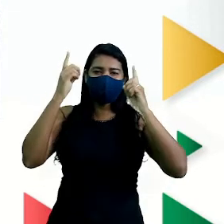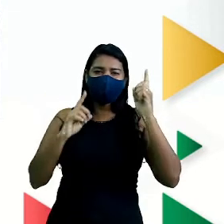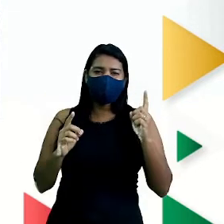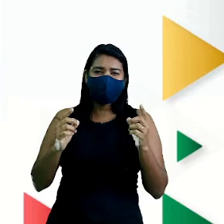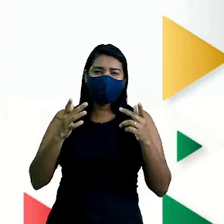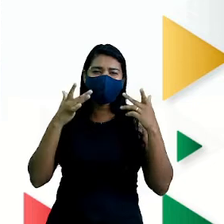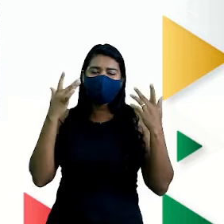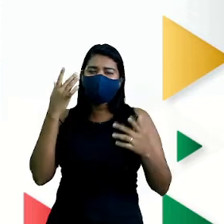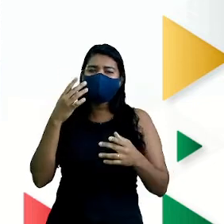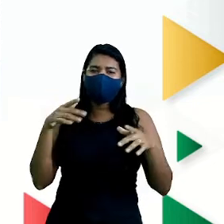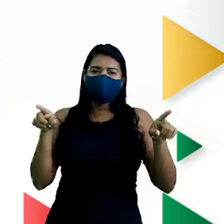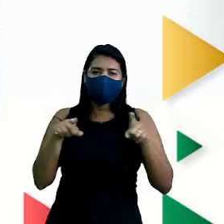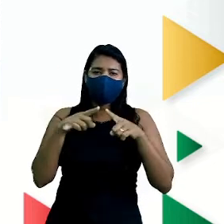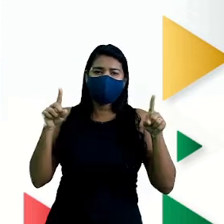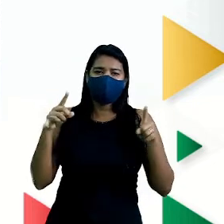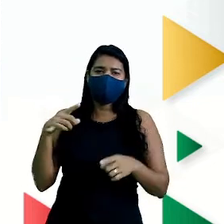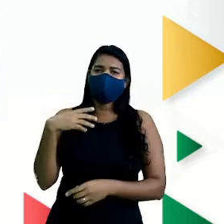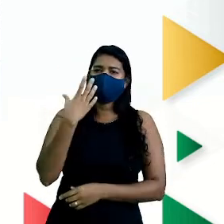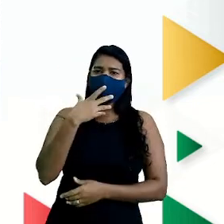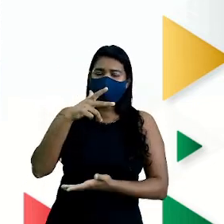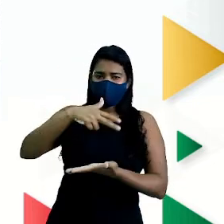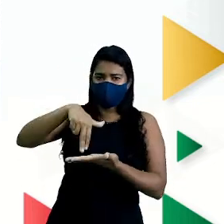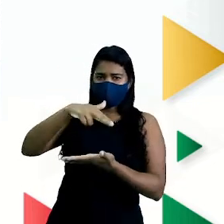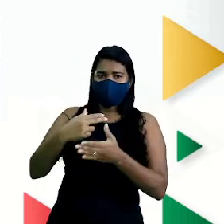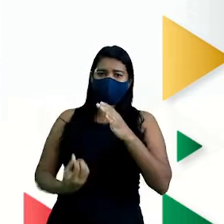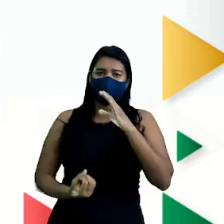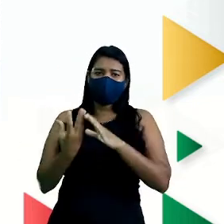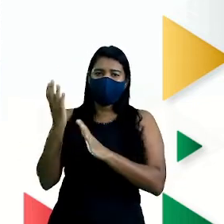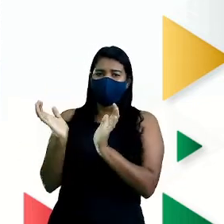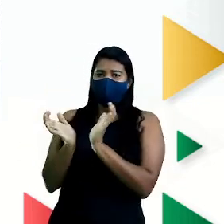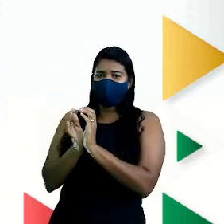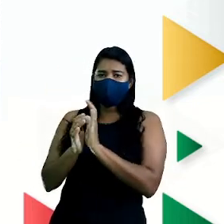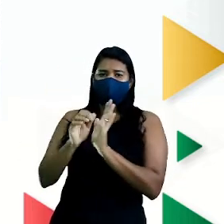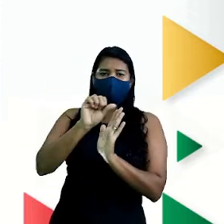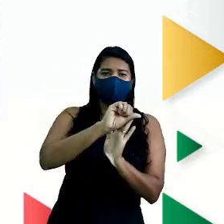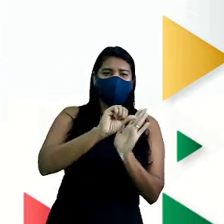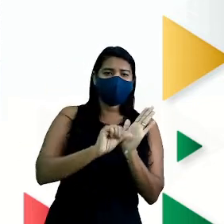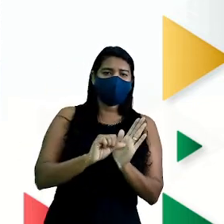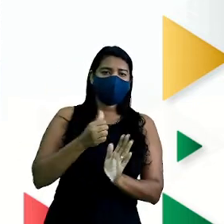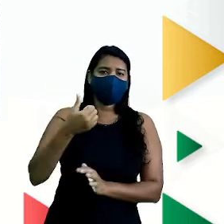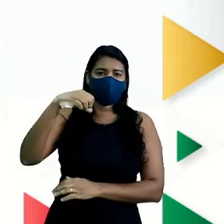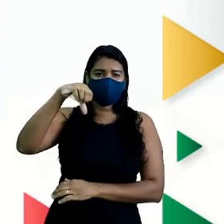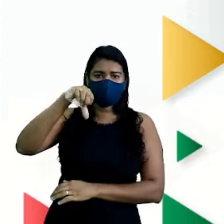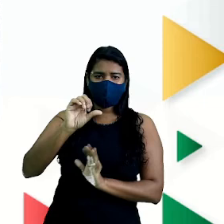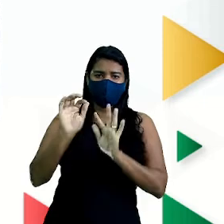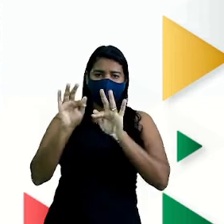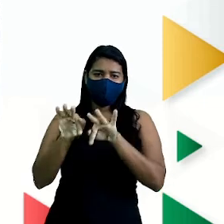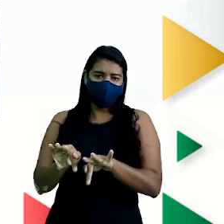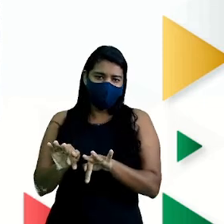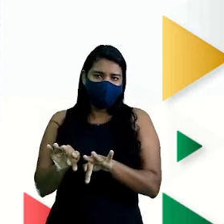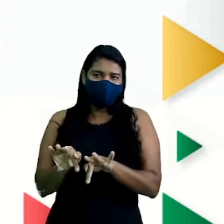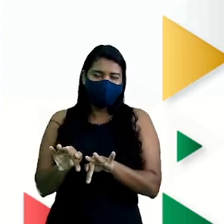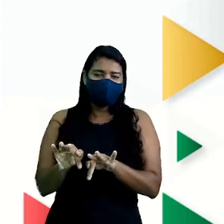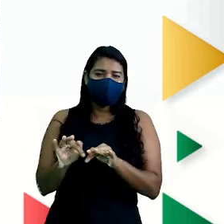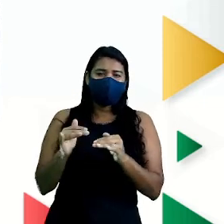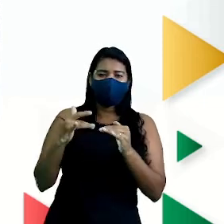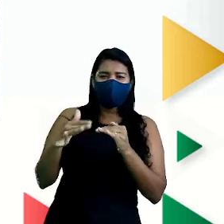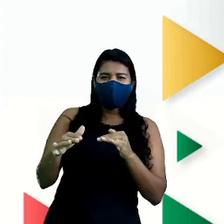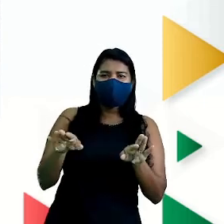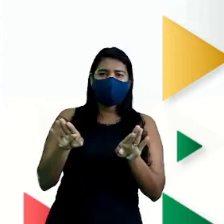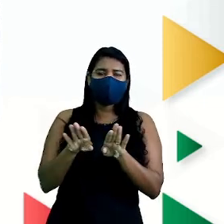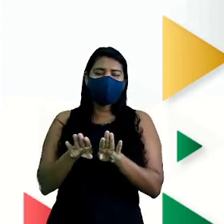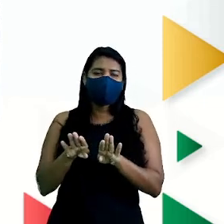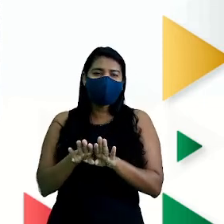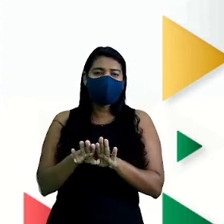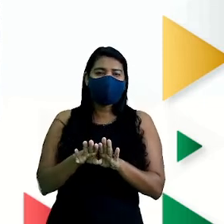de música e dança surgida em Pernambuco no século XIX, no final do século XIX. Então, a gente vê aí até uma